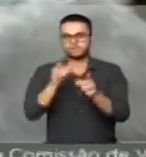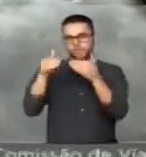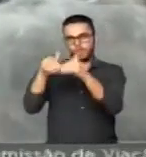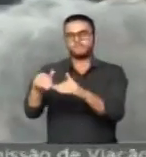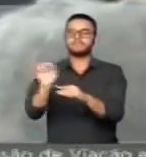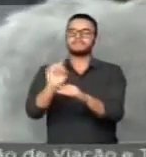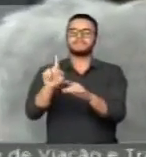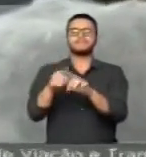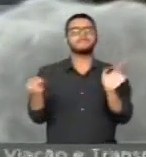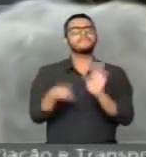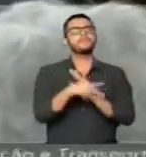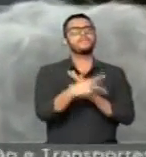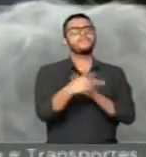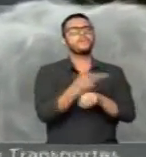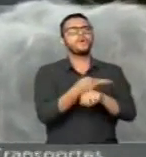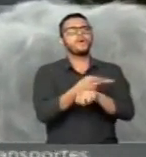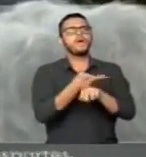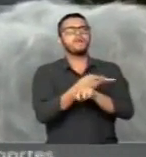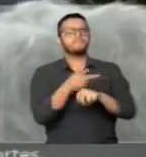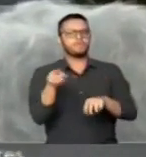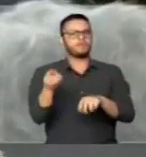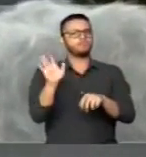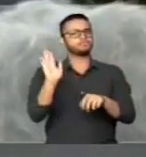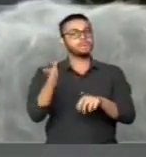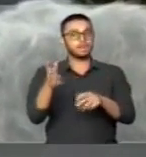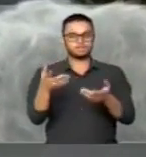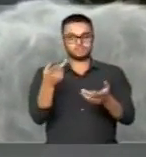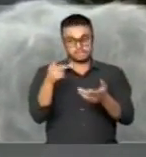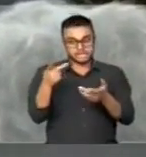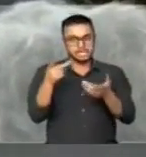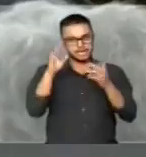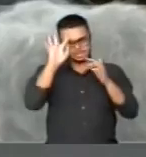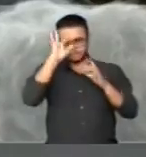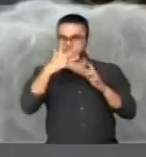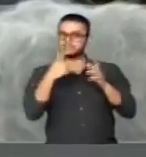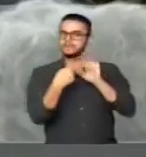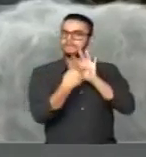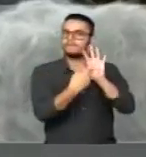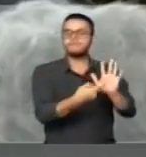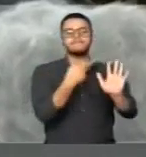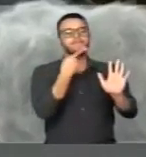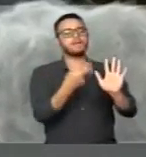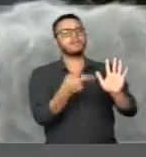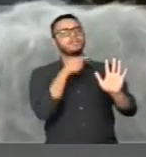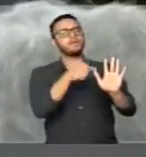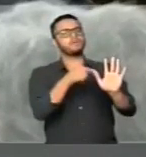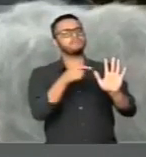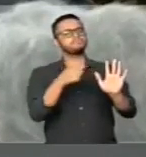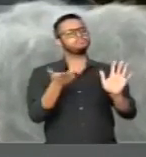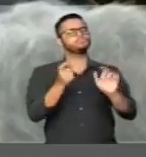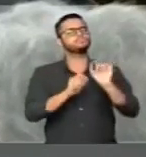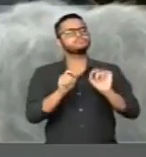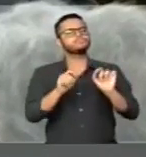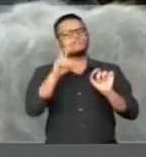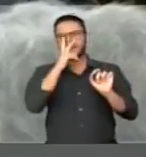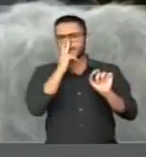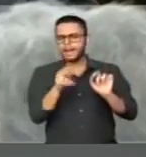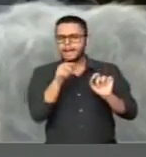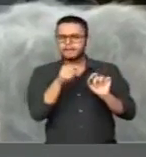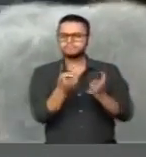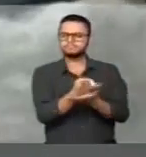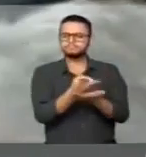o senhor Isaac Sidney, em seu parecer, diz a conclusão do signatário deste parecer ao consignar que, sob o ângulo